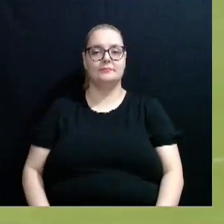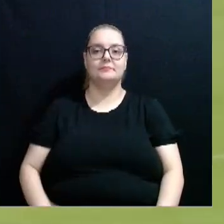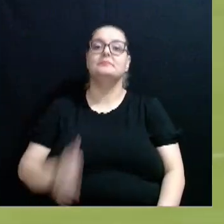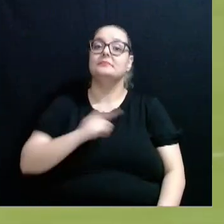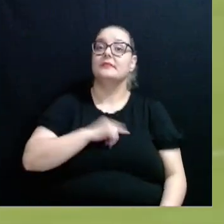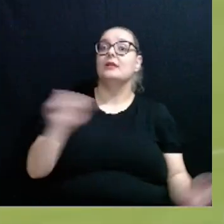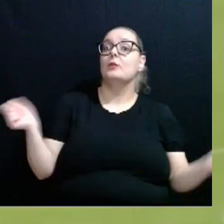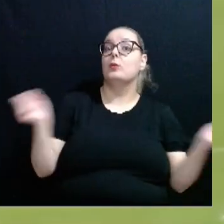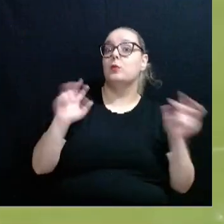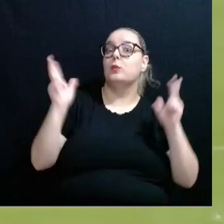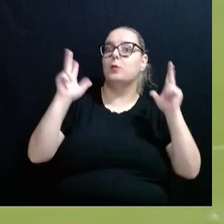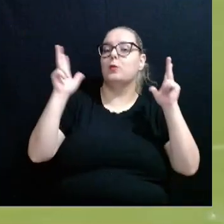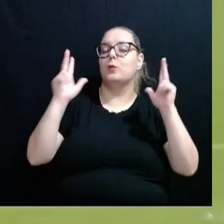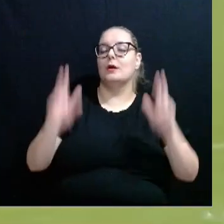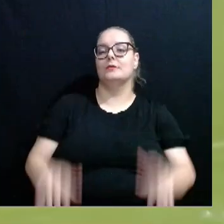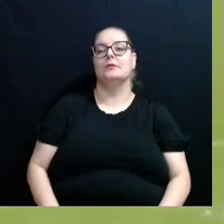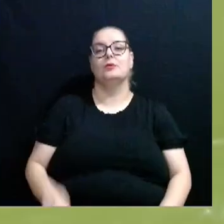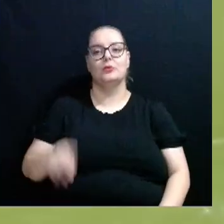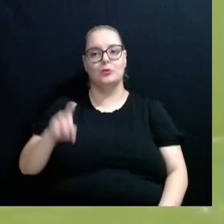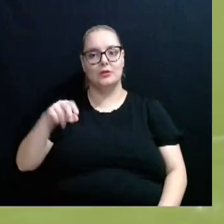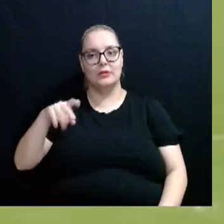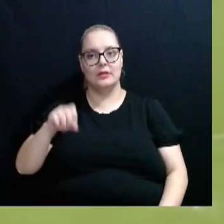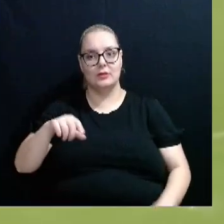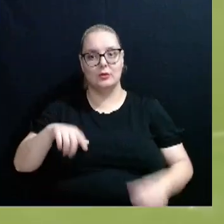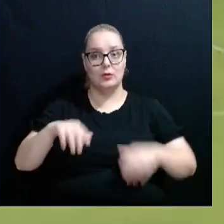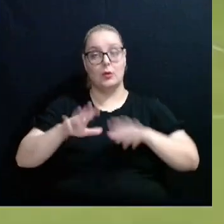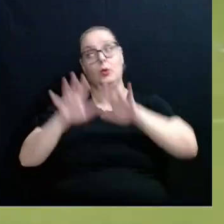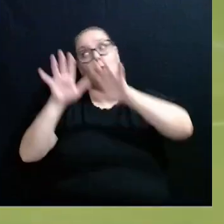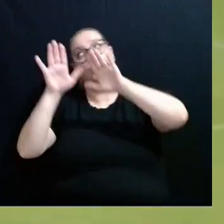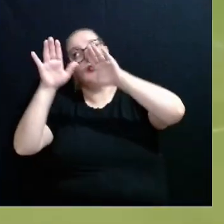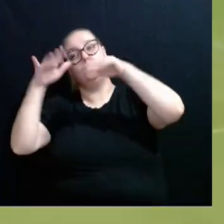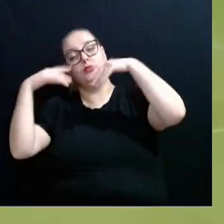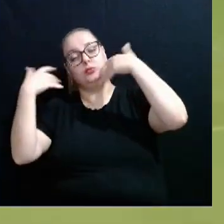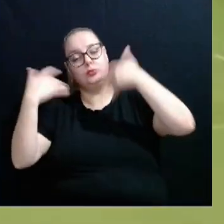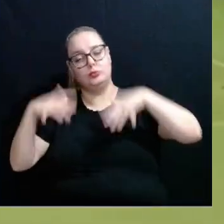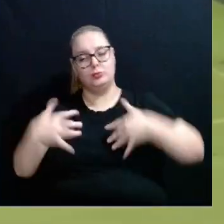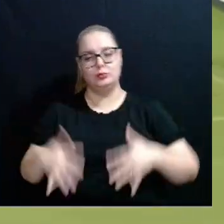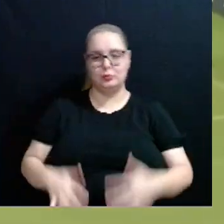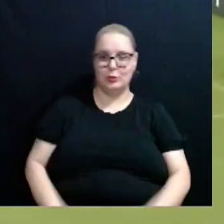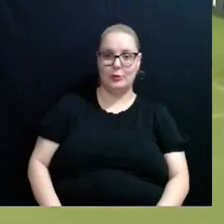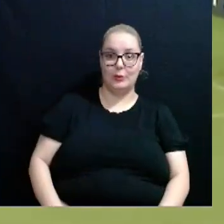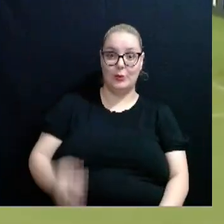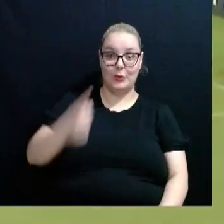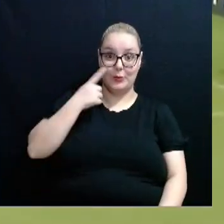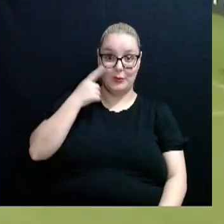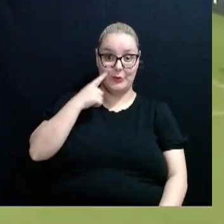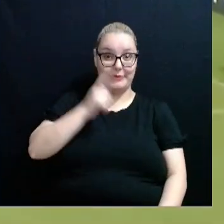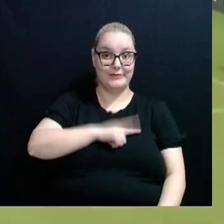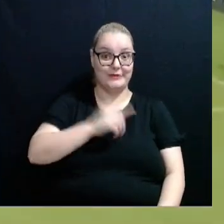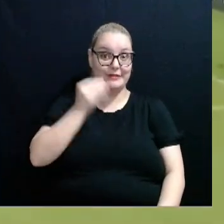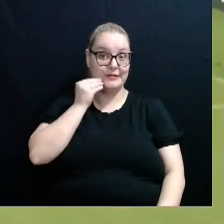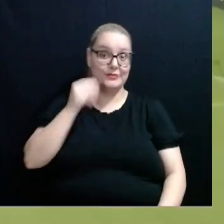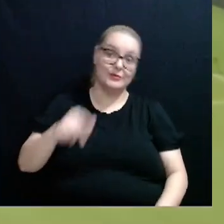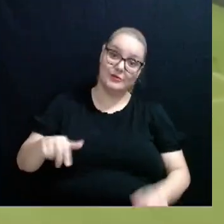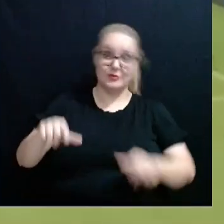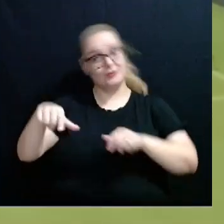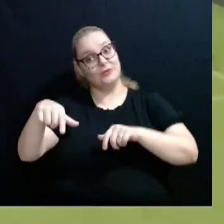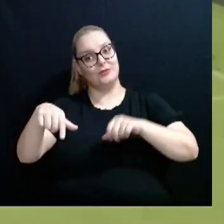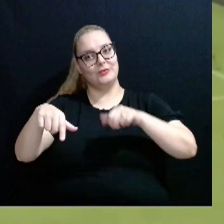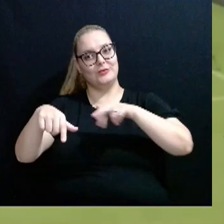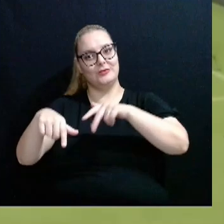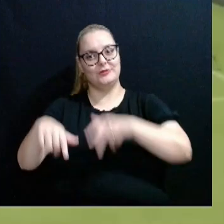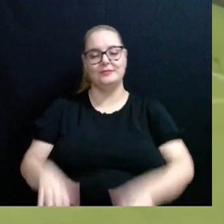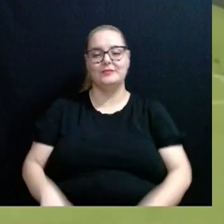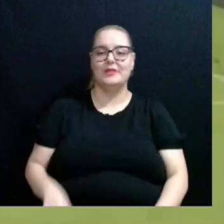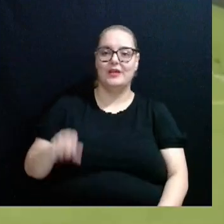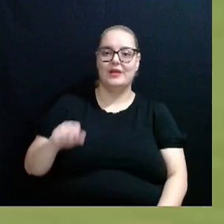Donato de cabeça faz o goleiro se esticar todo. Olha o Bugra aí, tentando de cabeça de novo, e Jean evita o